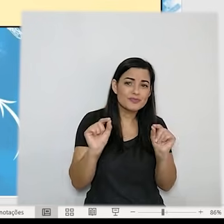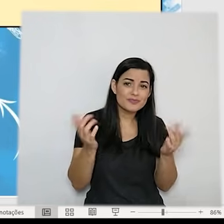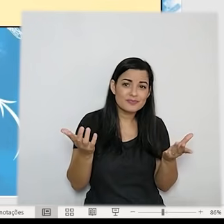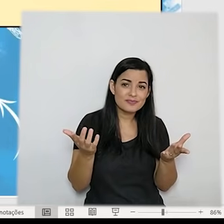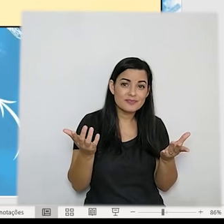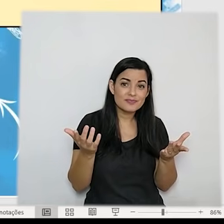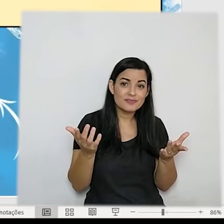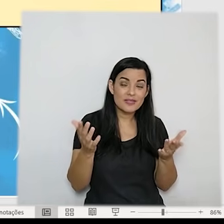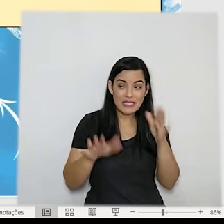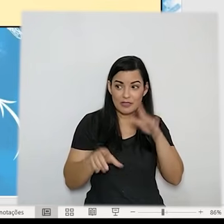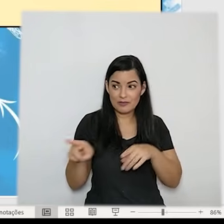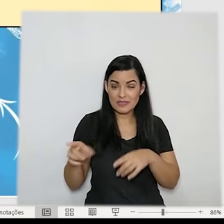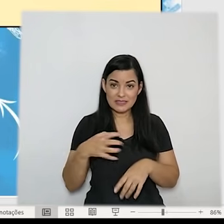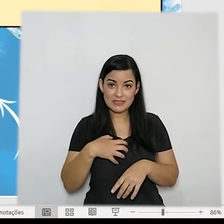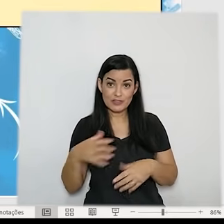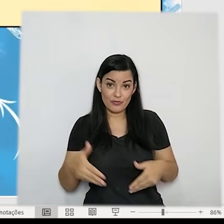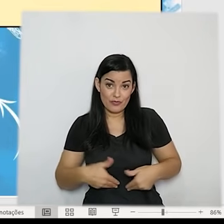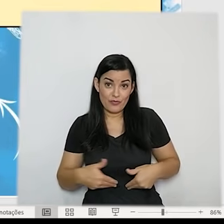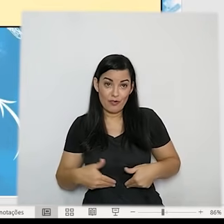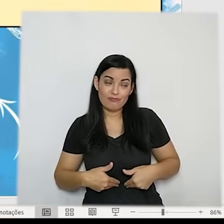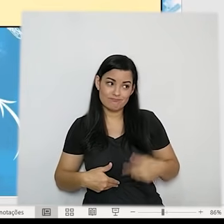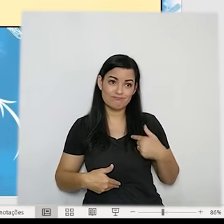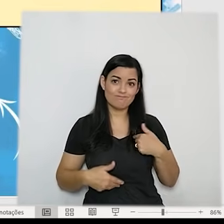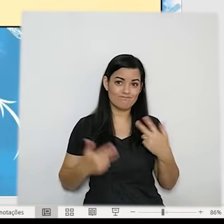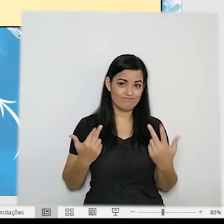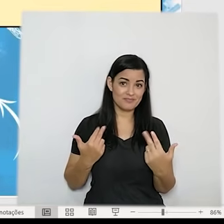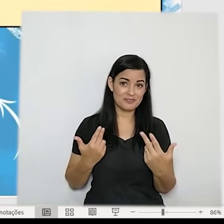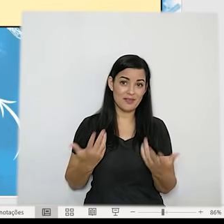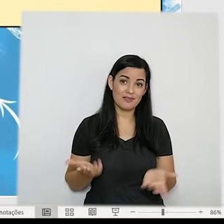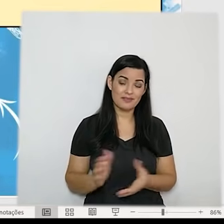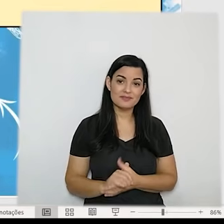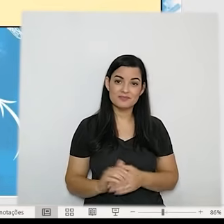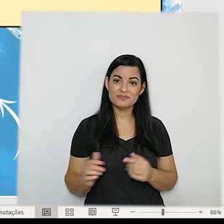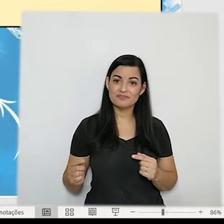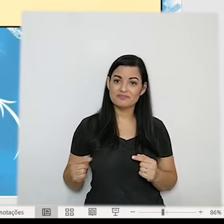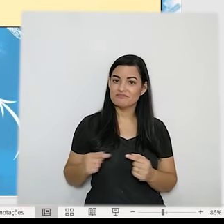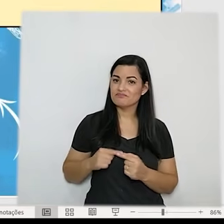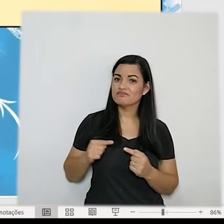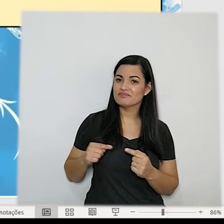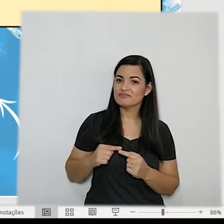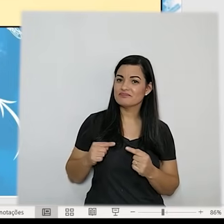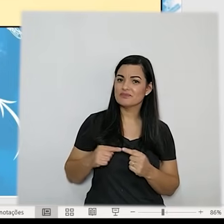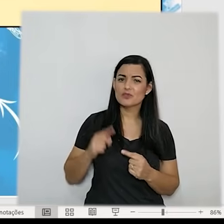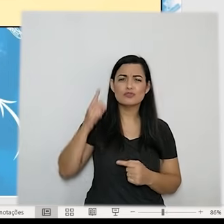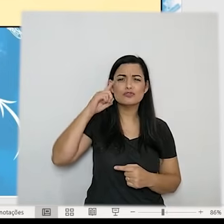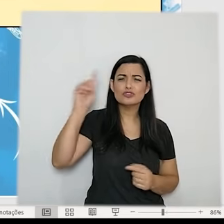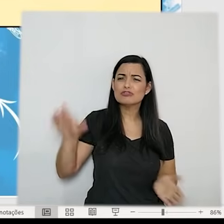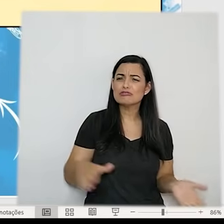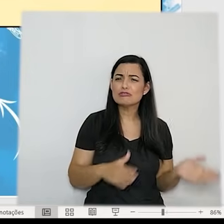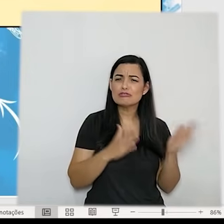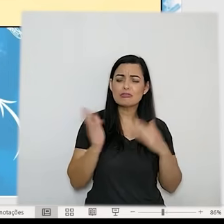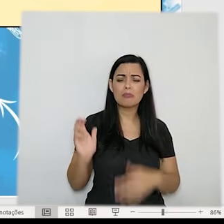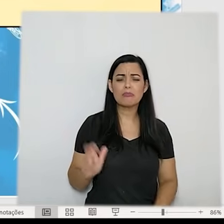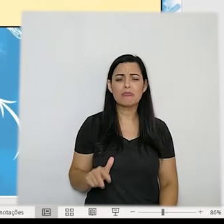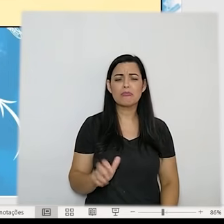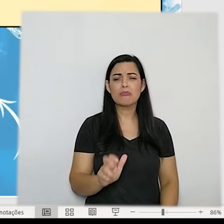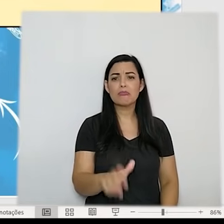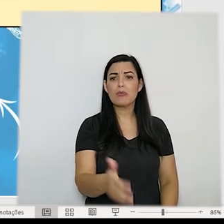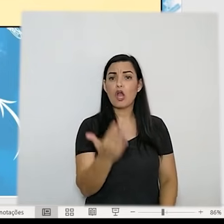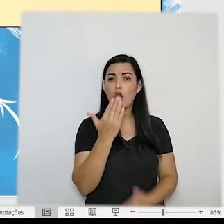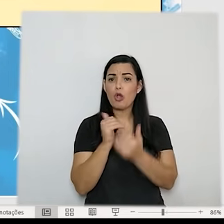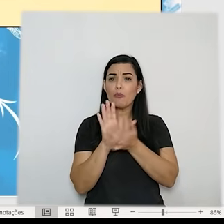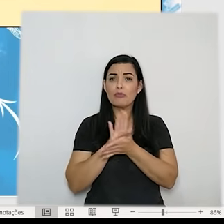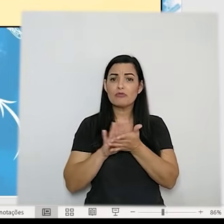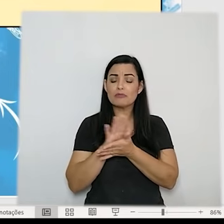Vocês acham que pode ser faminto? Eu também acho. Ele andou um dia inteiro, sem hambúrguer de minhoca para